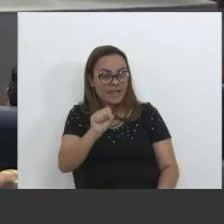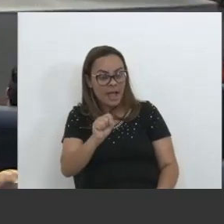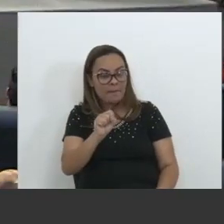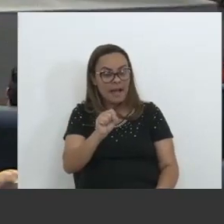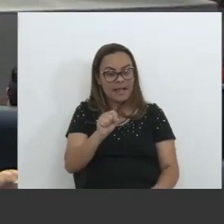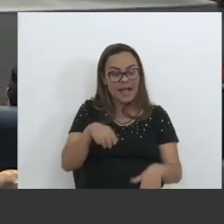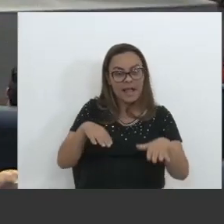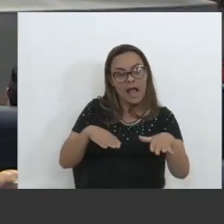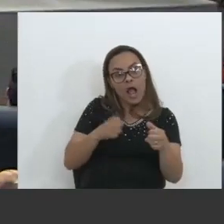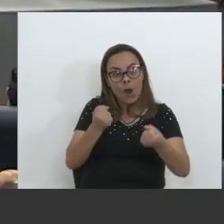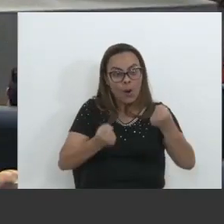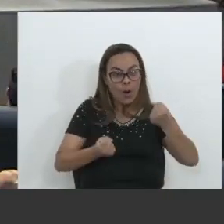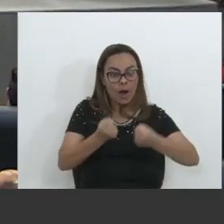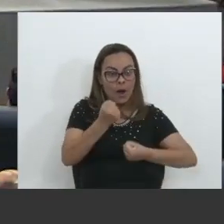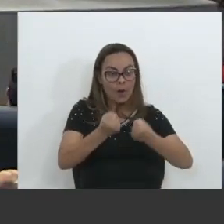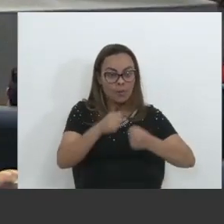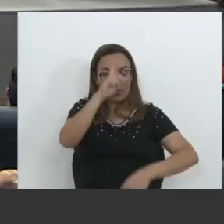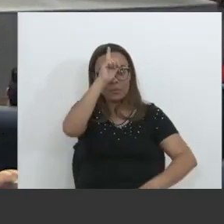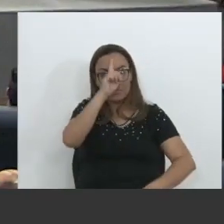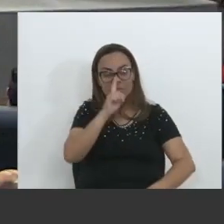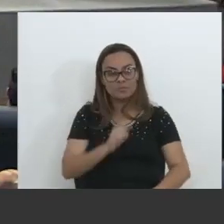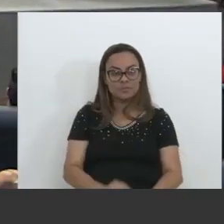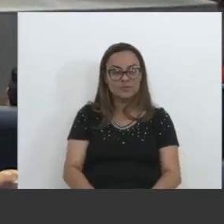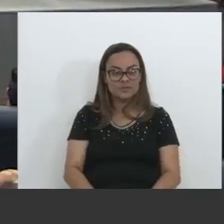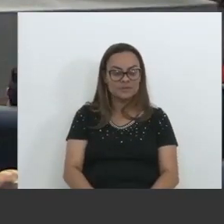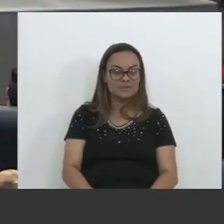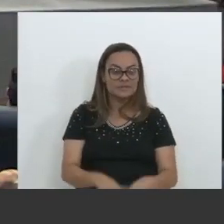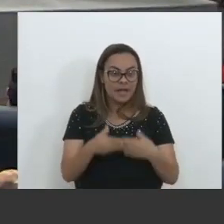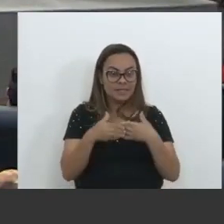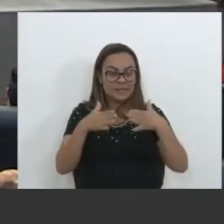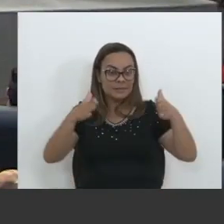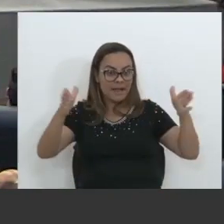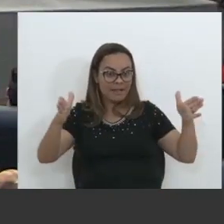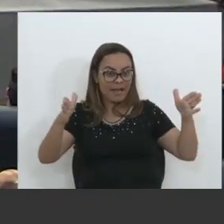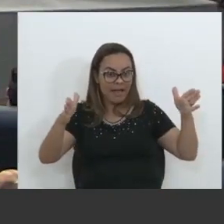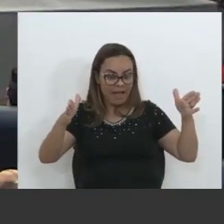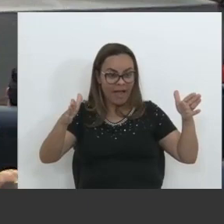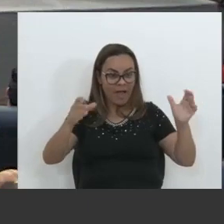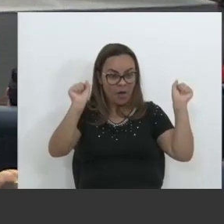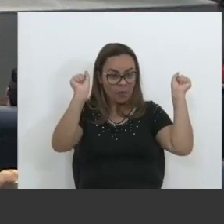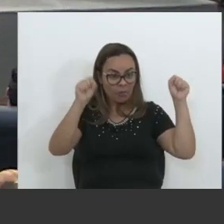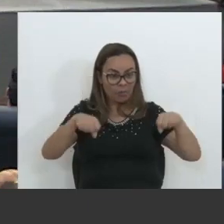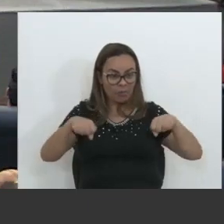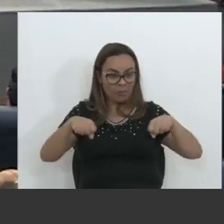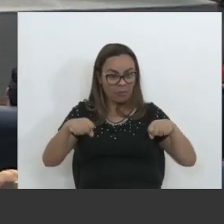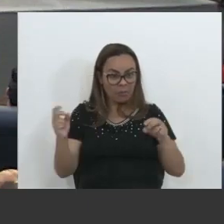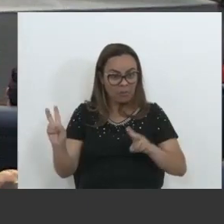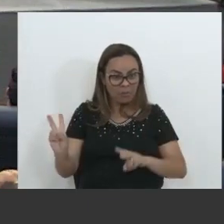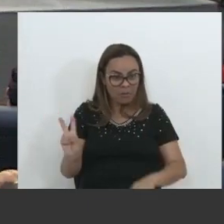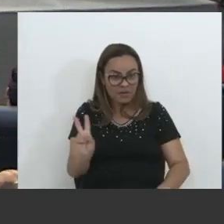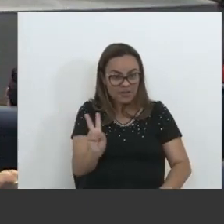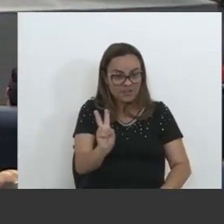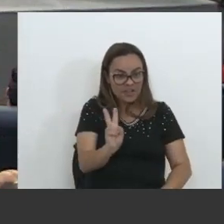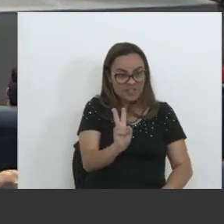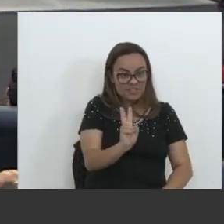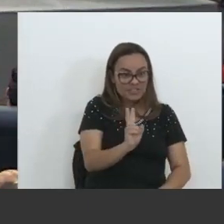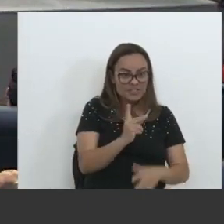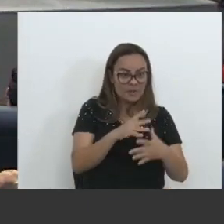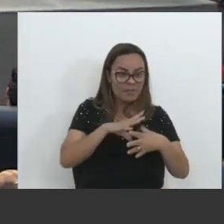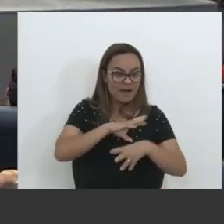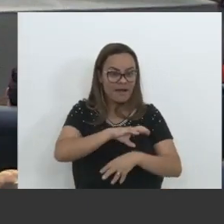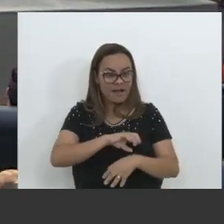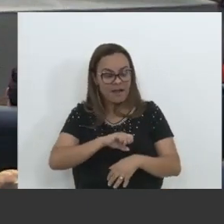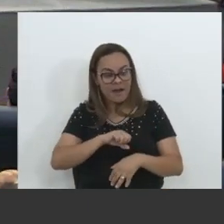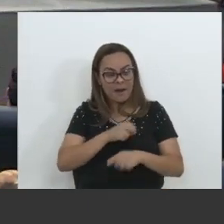assass tem certeza que esses caras são bons mesmo sabia que você ia brilhar você nunca quis uma estrela só você sempre quis o c